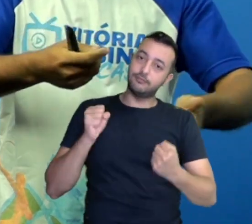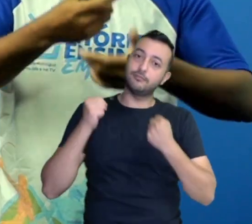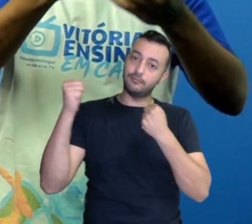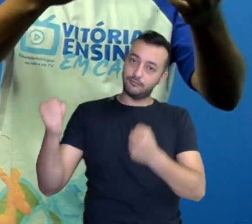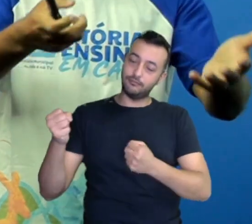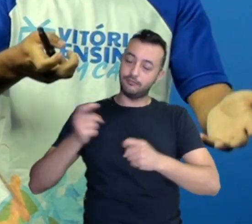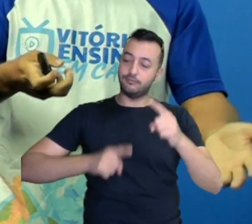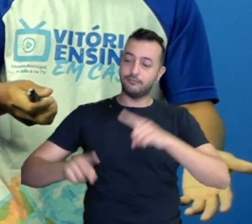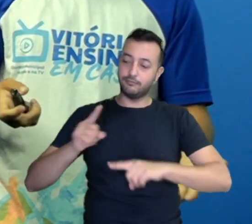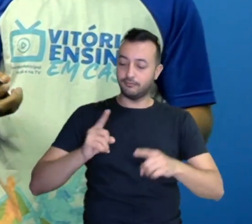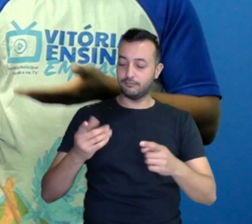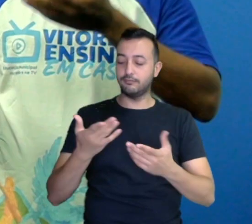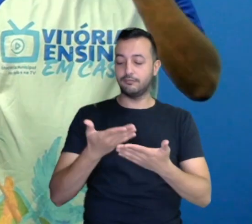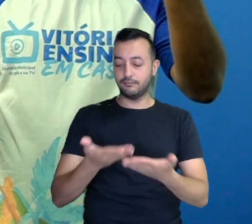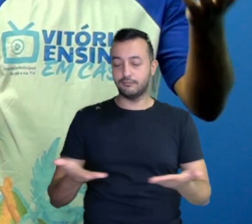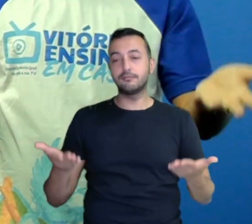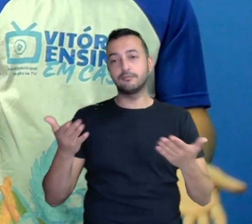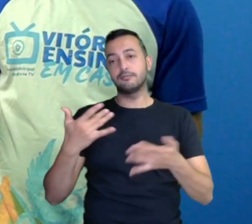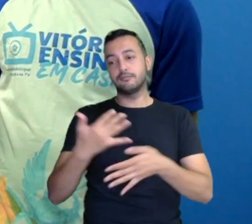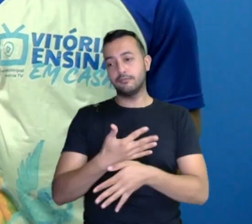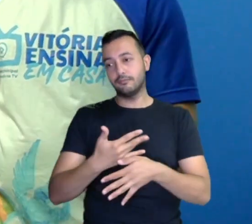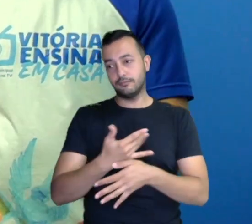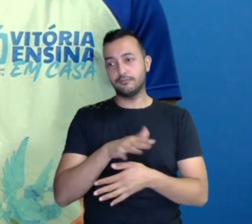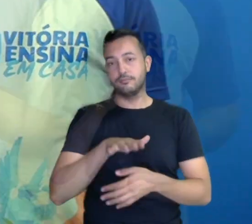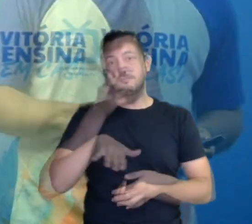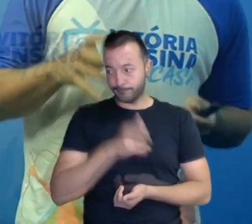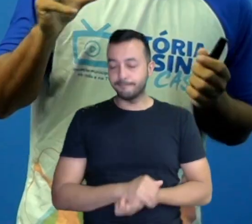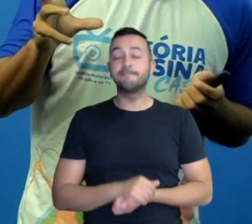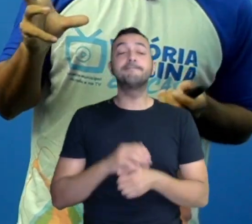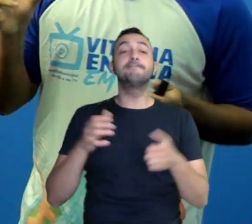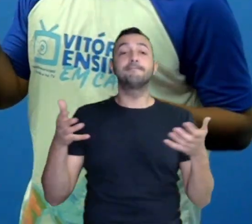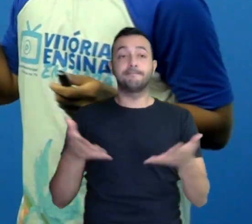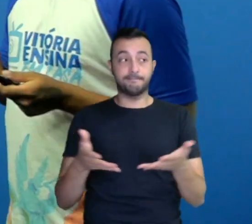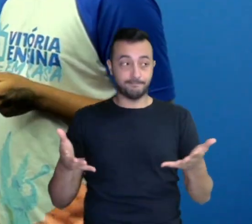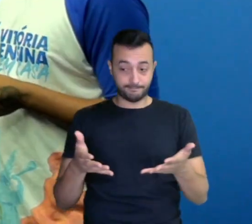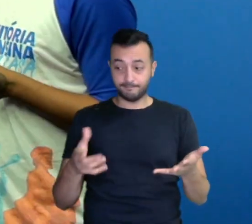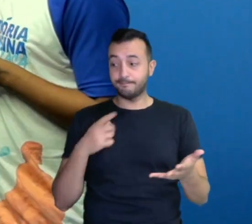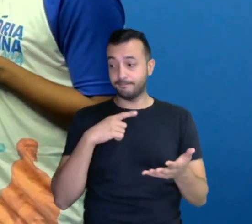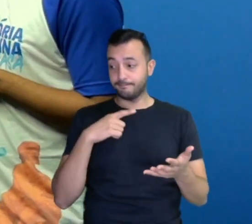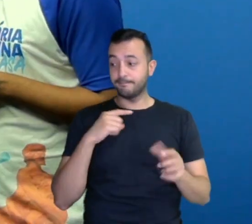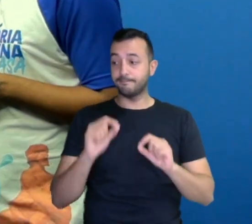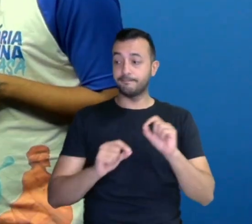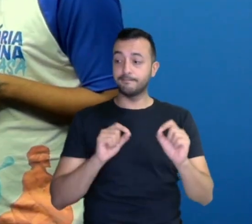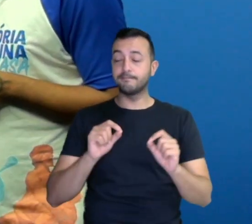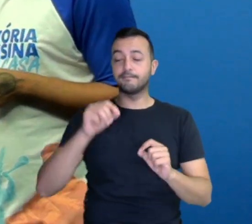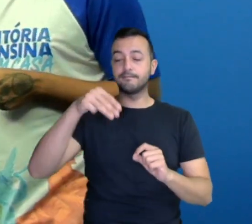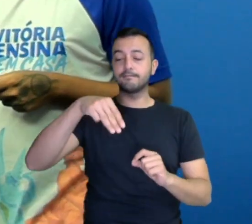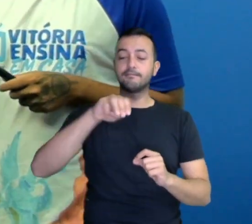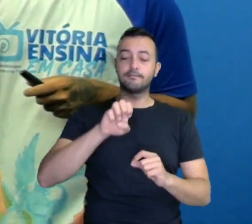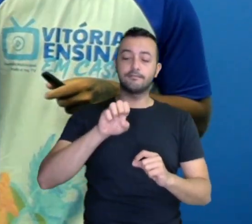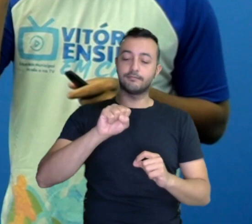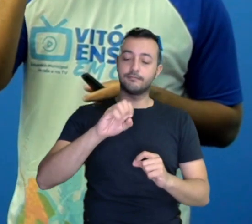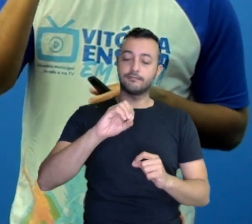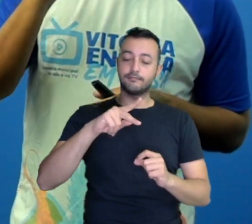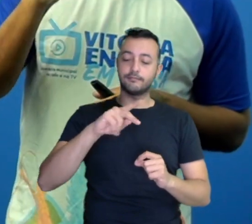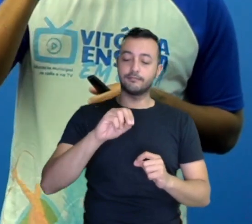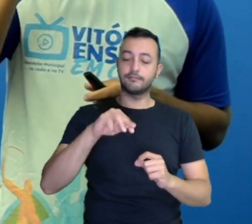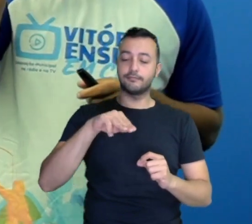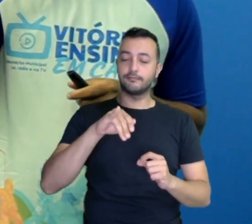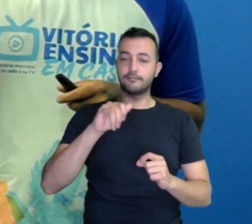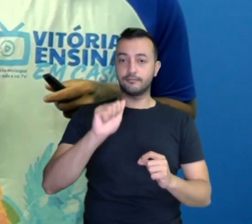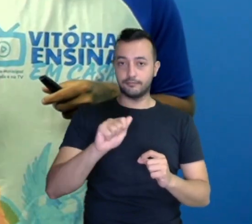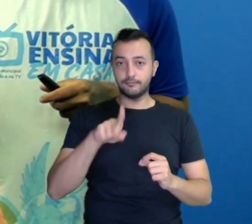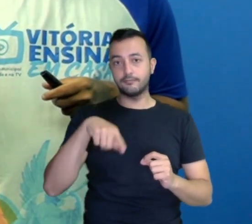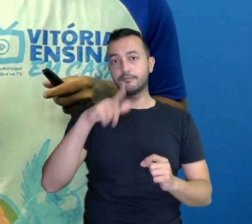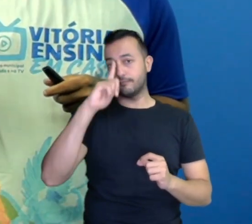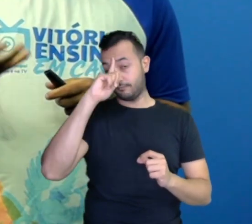desses reis, desses estados, né, dessas cidades-estados. E agora a gente vai ver um pouquinho sobre a Mesopotâmia. Mesopotâmia vem do